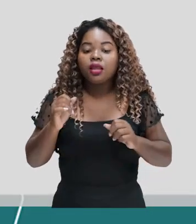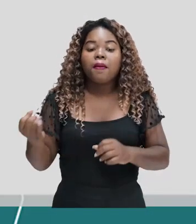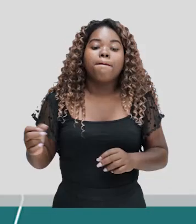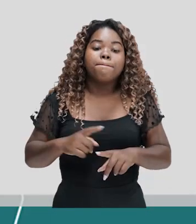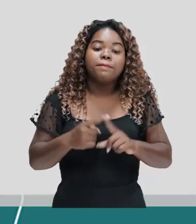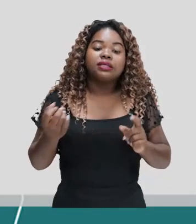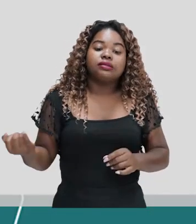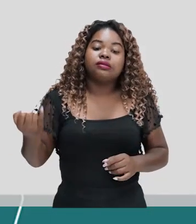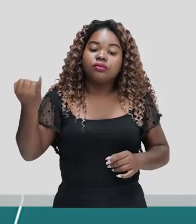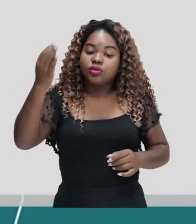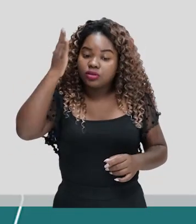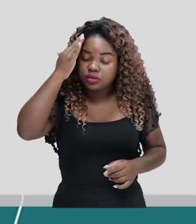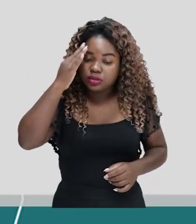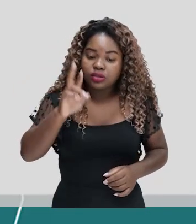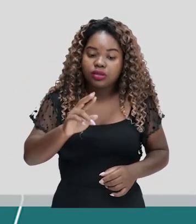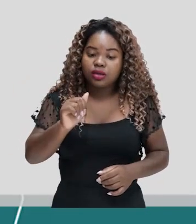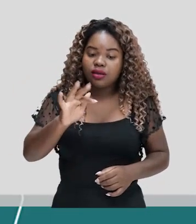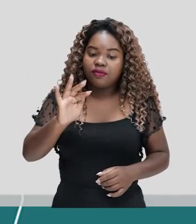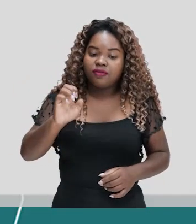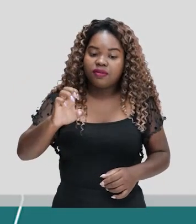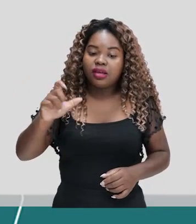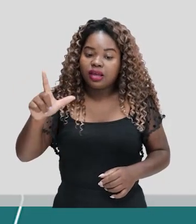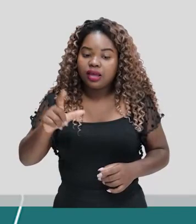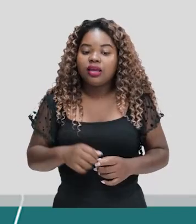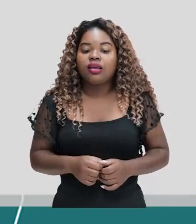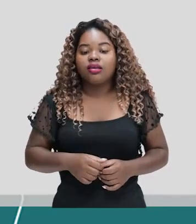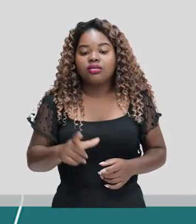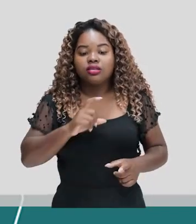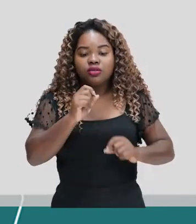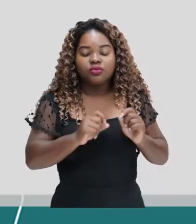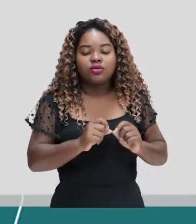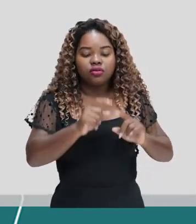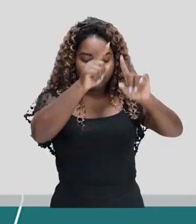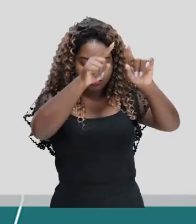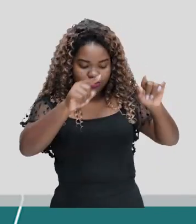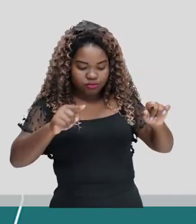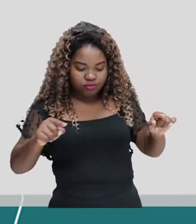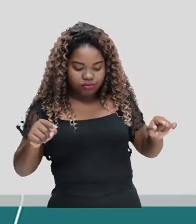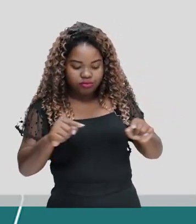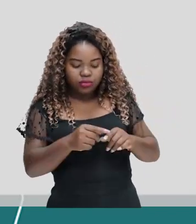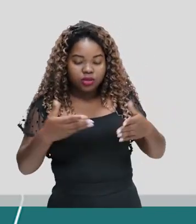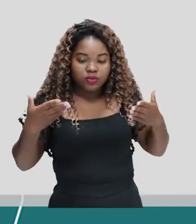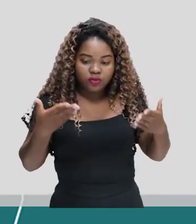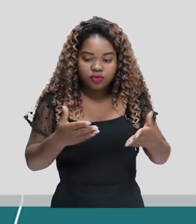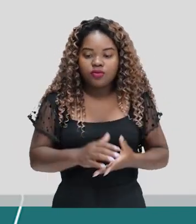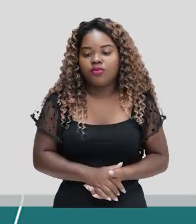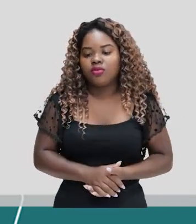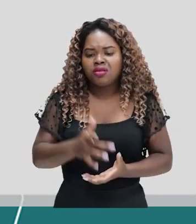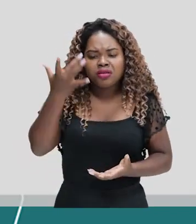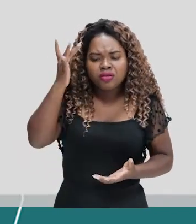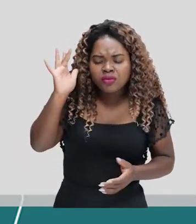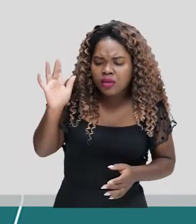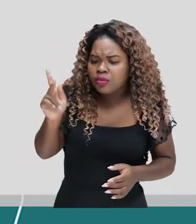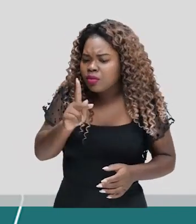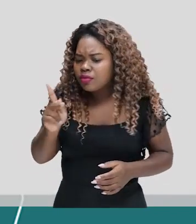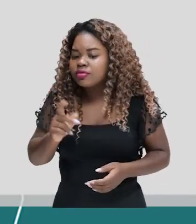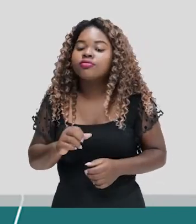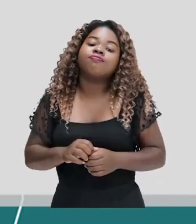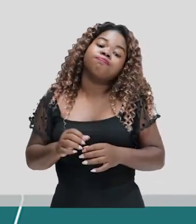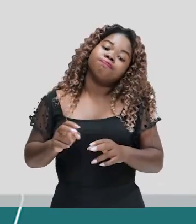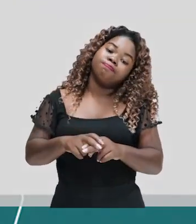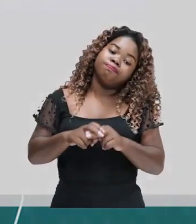essa questão do Rafael, por exemplo, ele trabalha muitas figuras sacras em formatos triangulares. Não sabia disso, pois